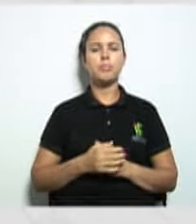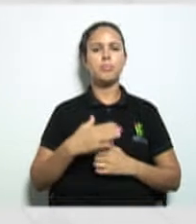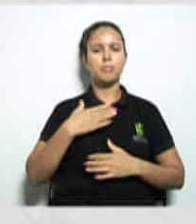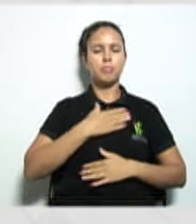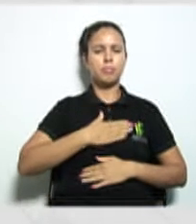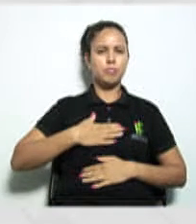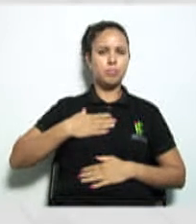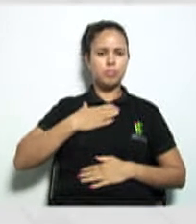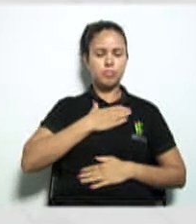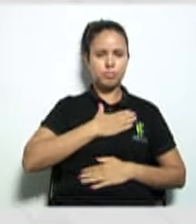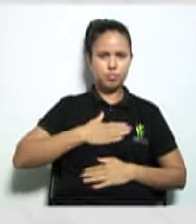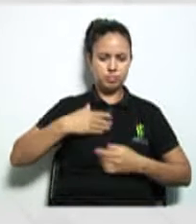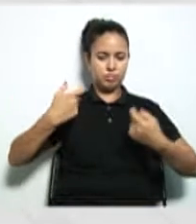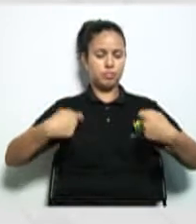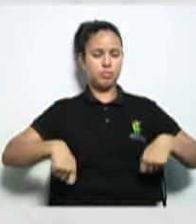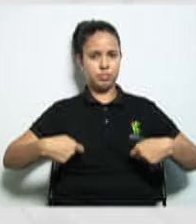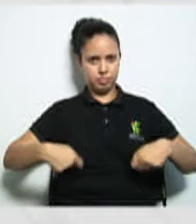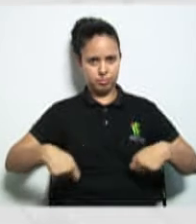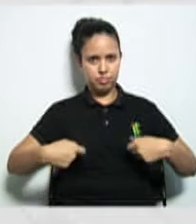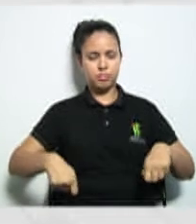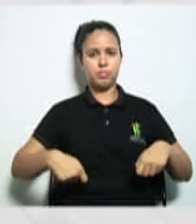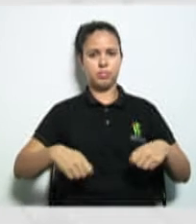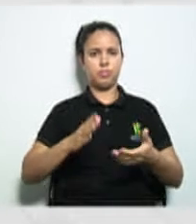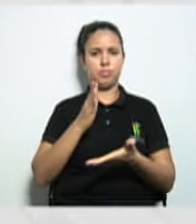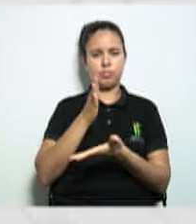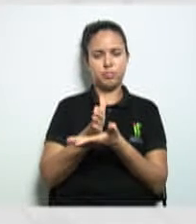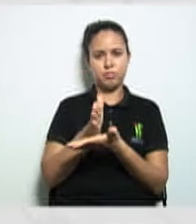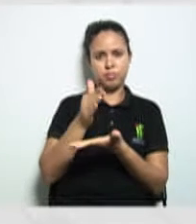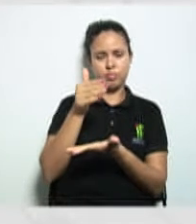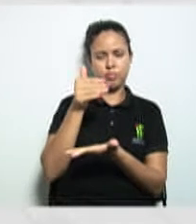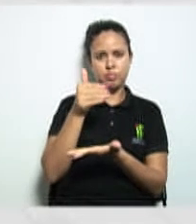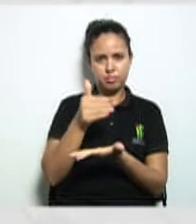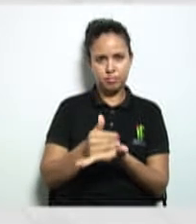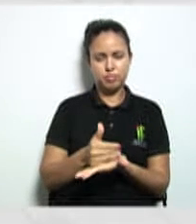Satisfação das necessidades e divisão das